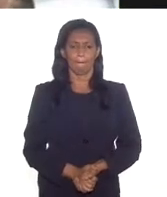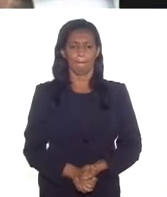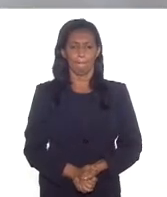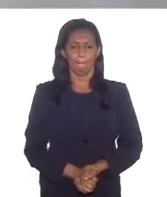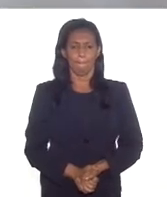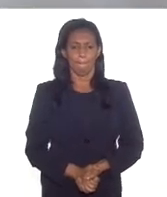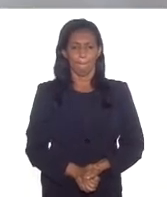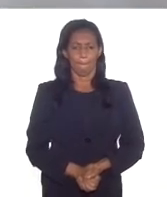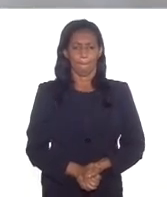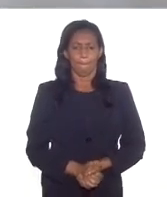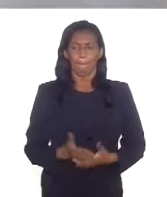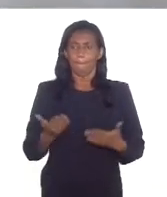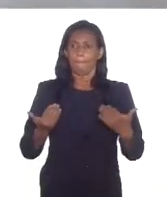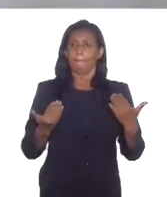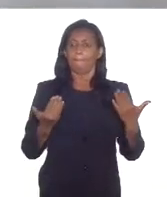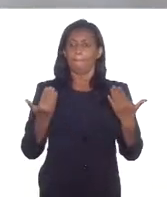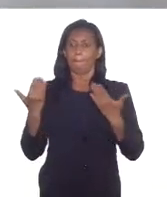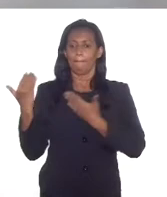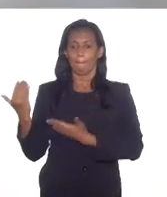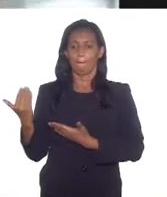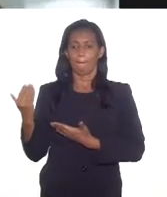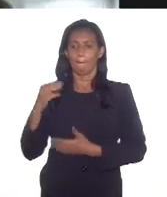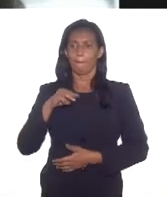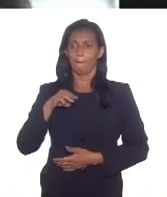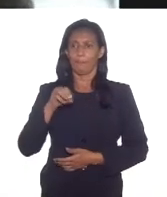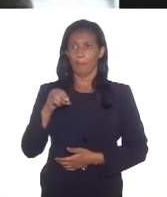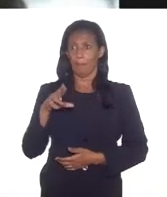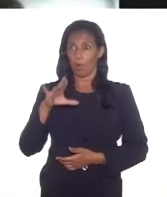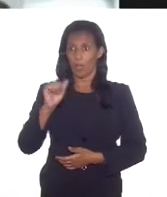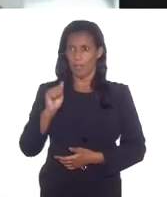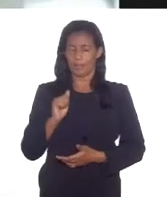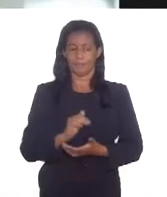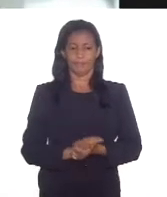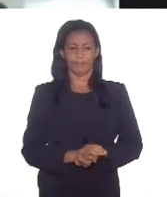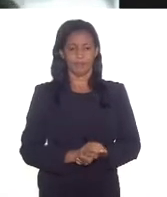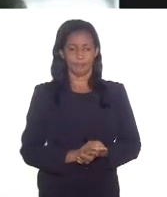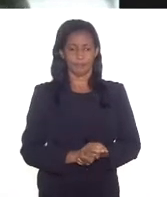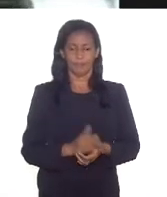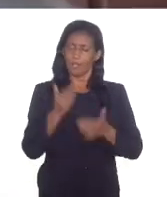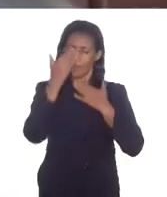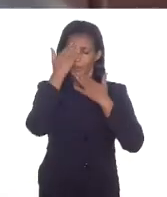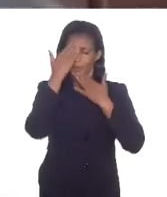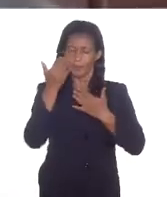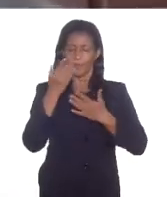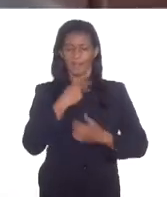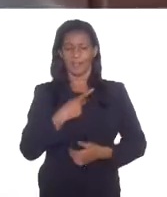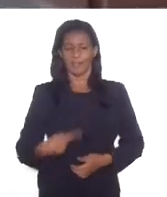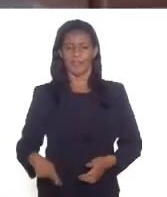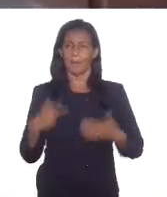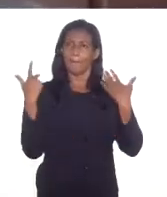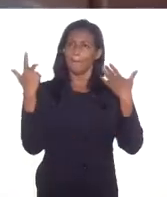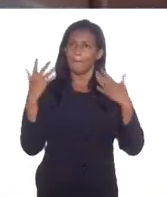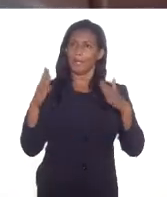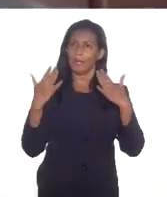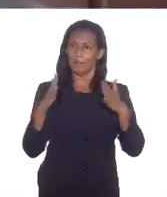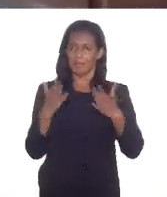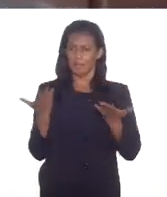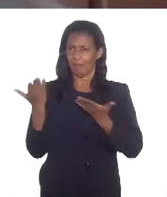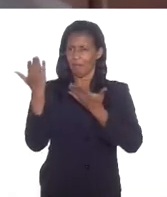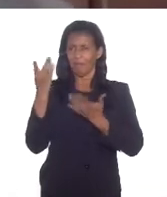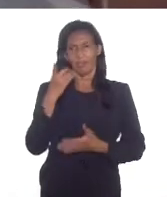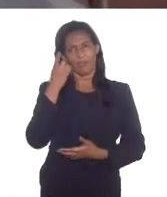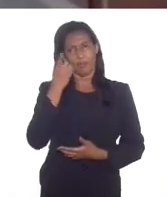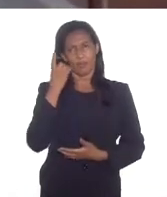passar para a deputada Mônica, depois chamo a atenção de todos. Deputada Mônica, por favor. Obrigada, presidente. Também parabenizar o querido